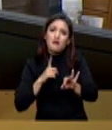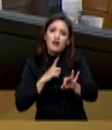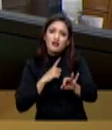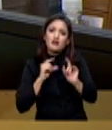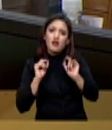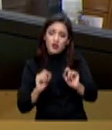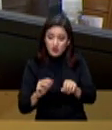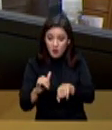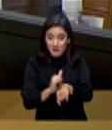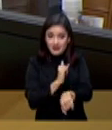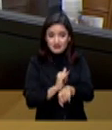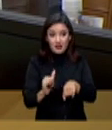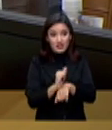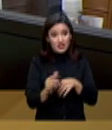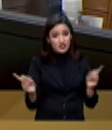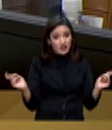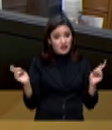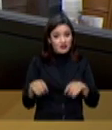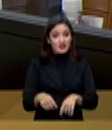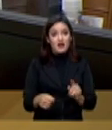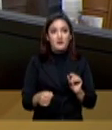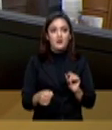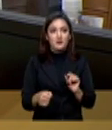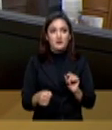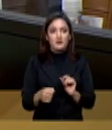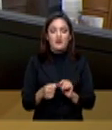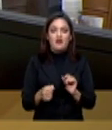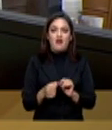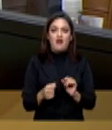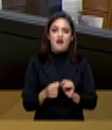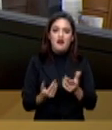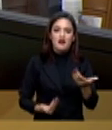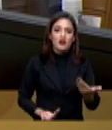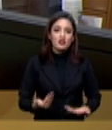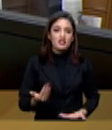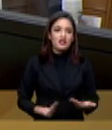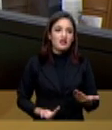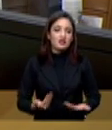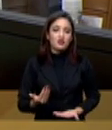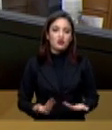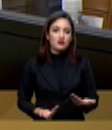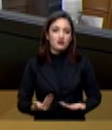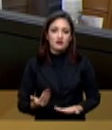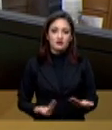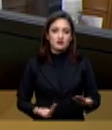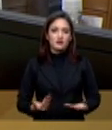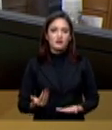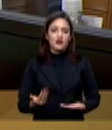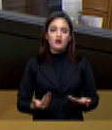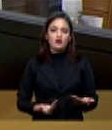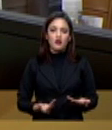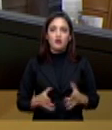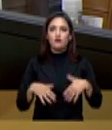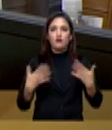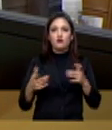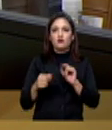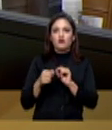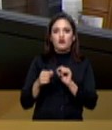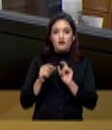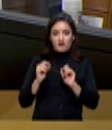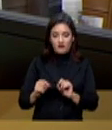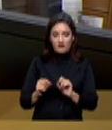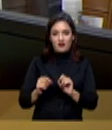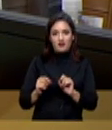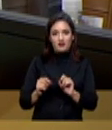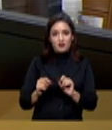a tornar possível a execução do serviço de gestão associada quando necessária